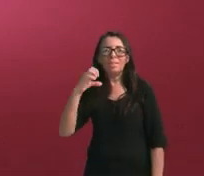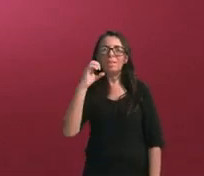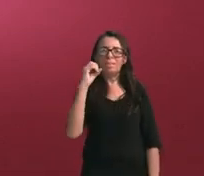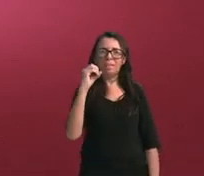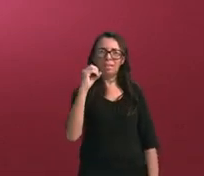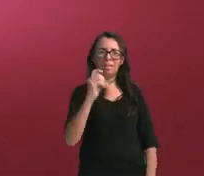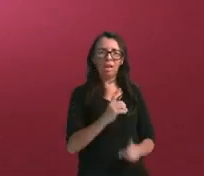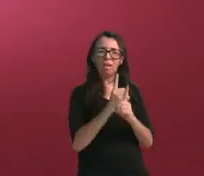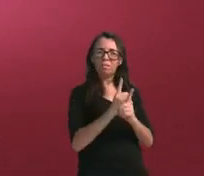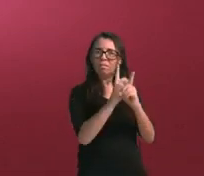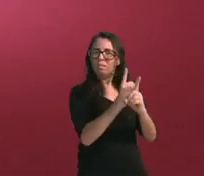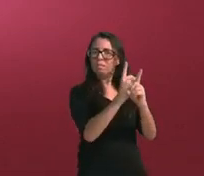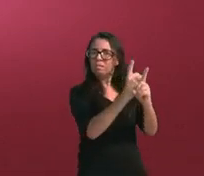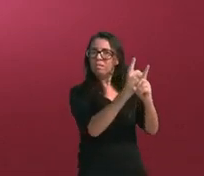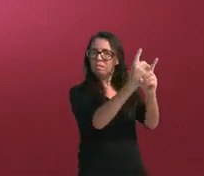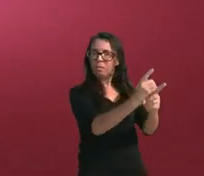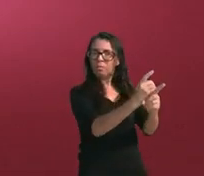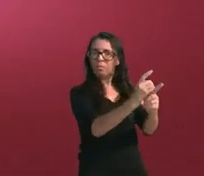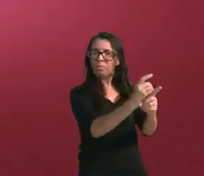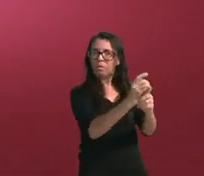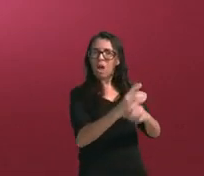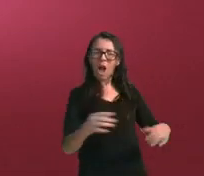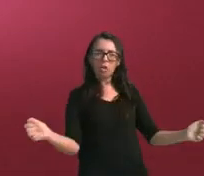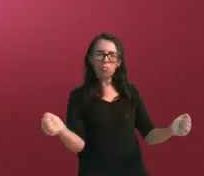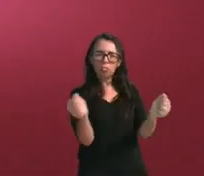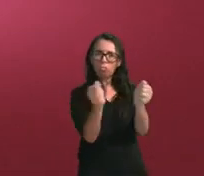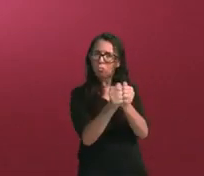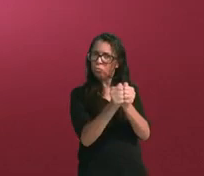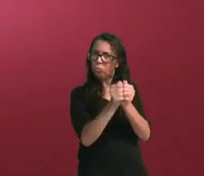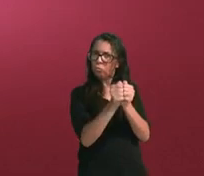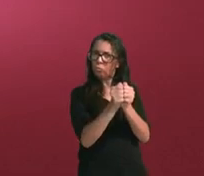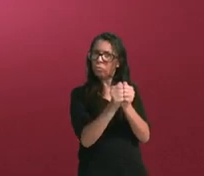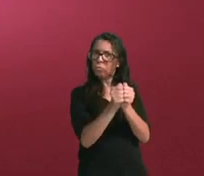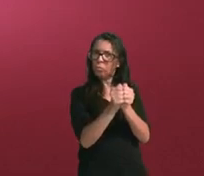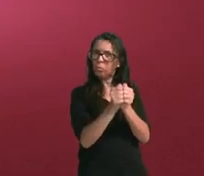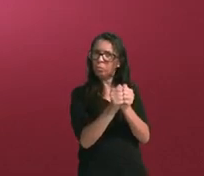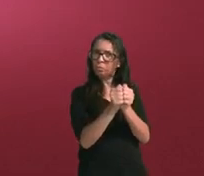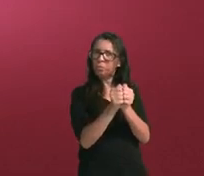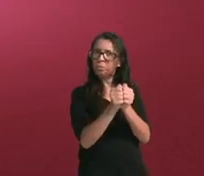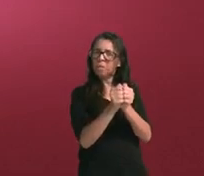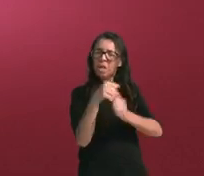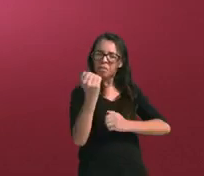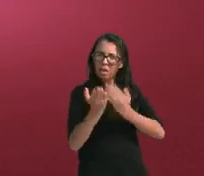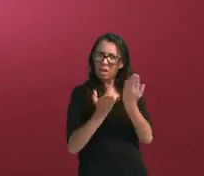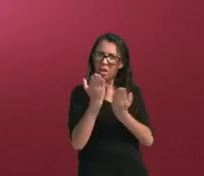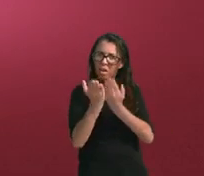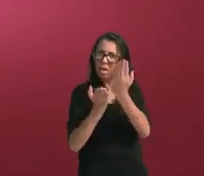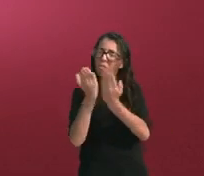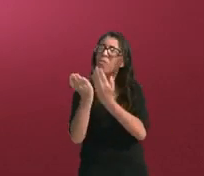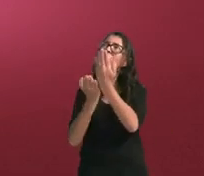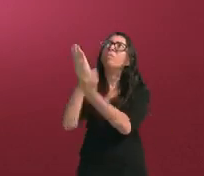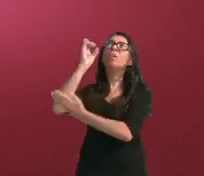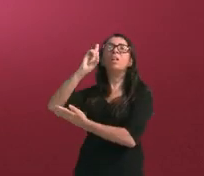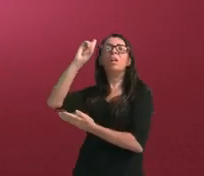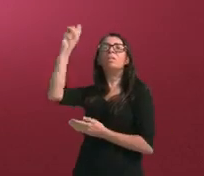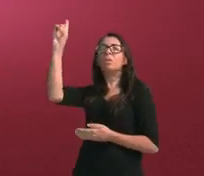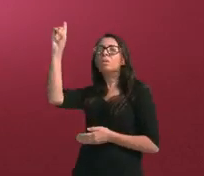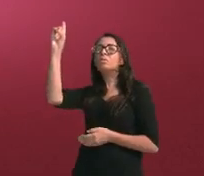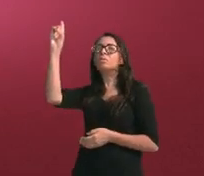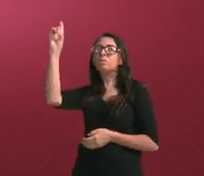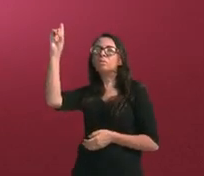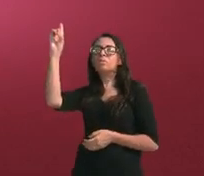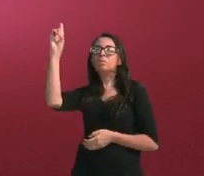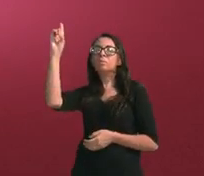trabalho do Pai, né? Eles obedeceram e experimentaram Deus ao